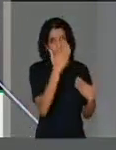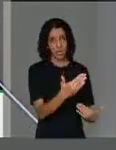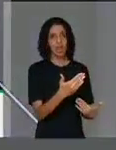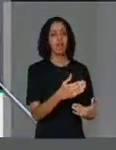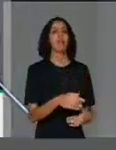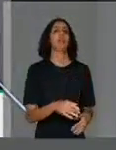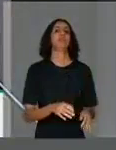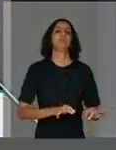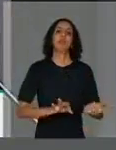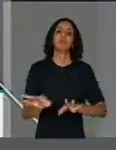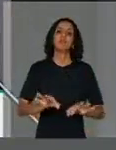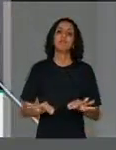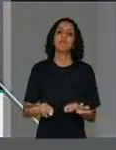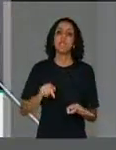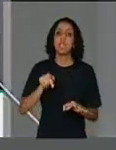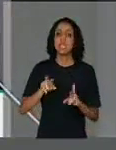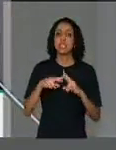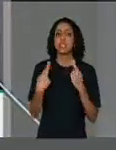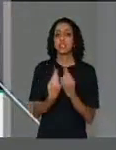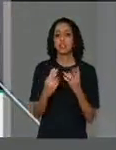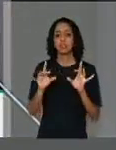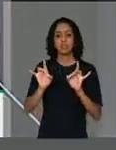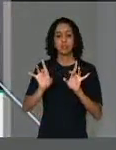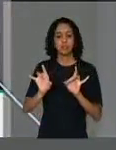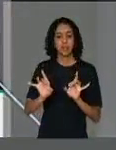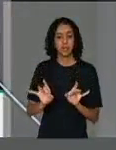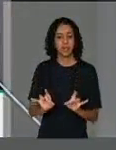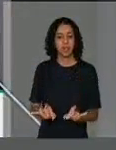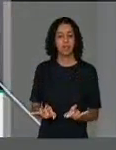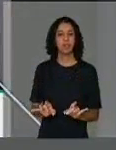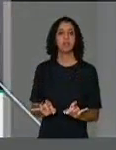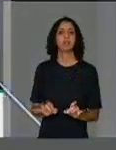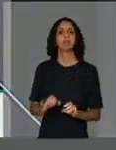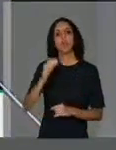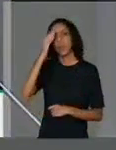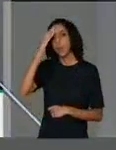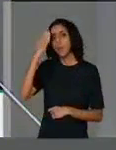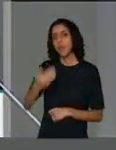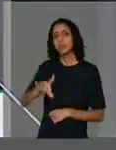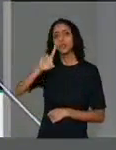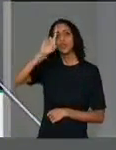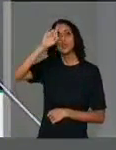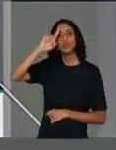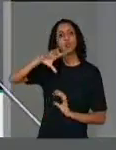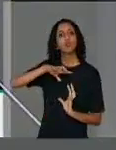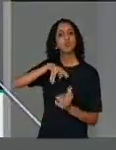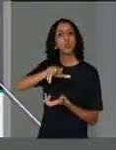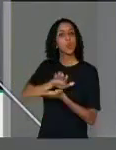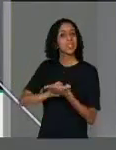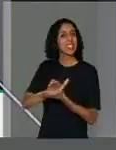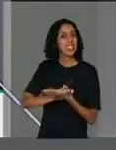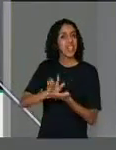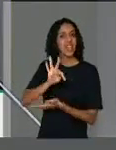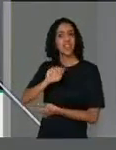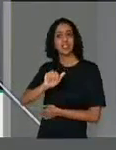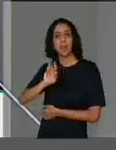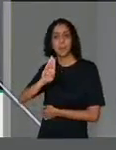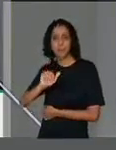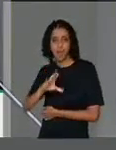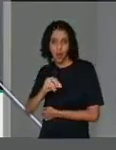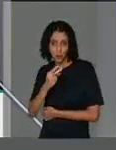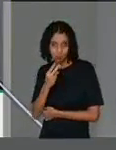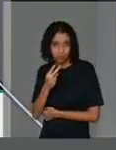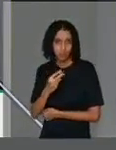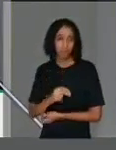de realizarmos essa sessão solene em homenagem ao Dia Mundial Sem Tabaco. Trata-se de uma